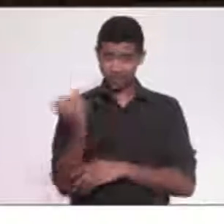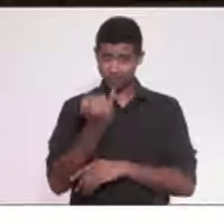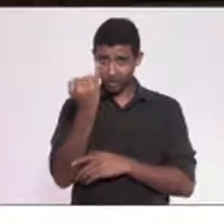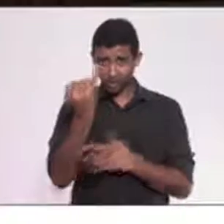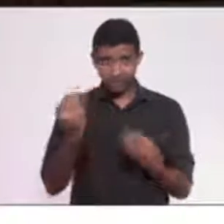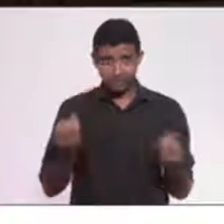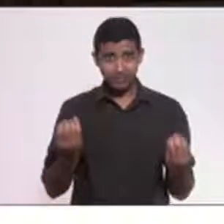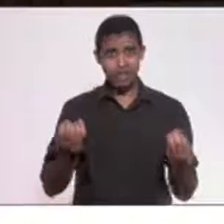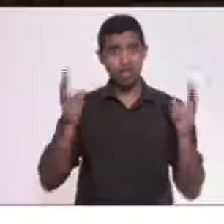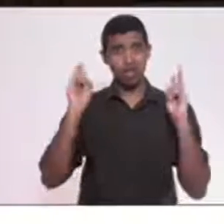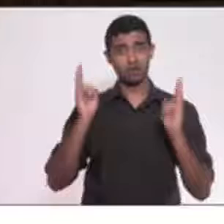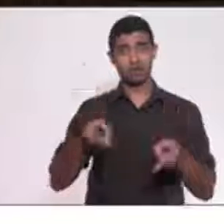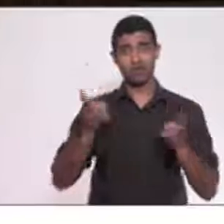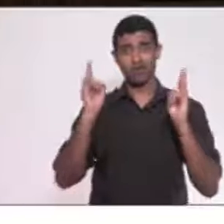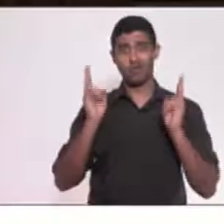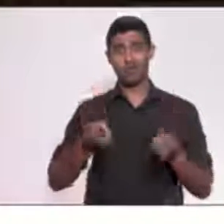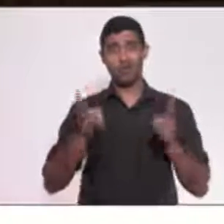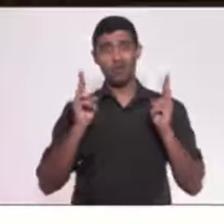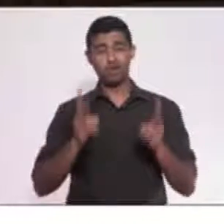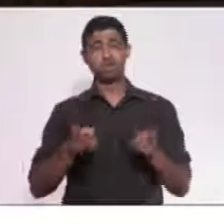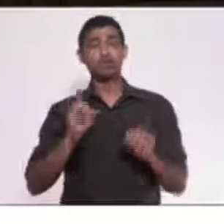Brasileira, continua